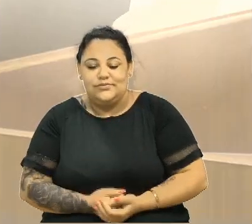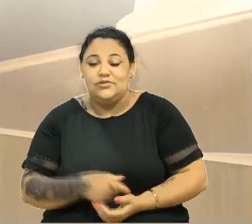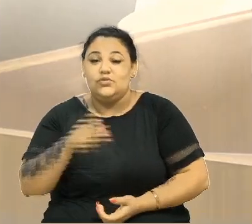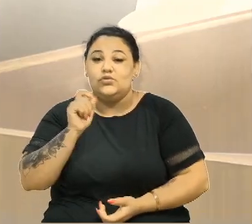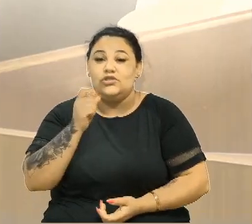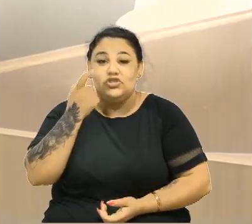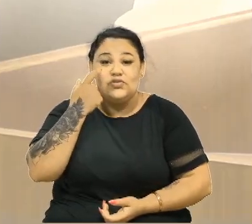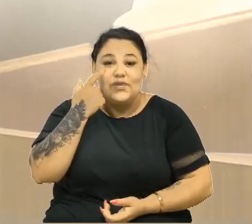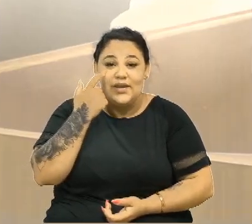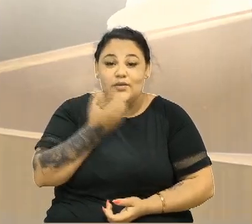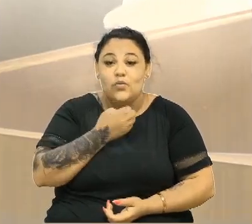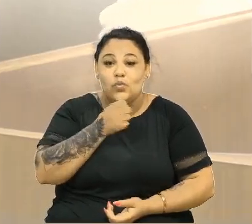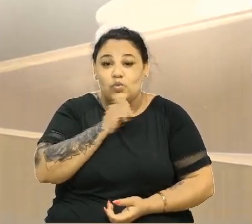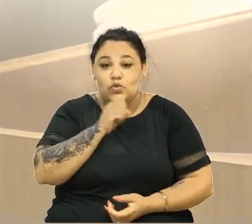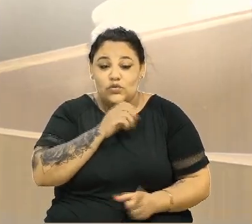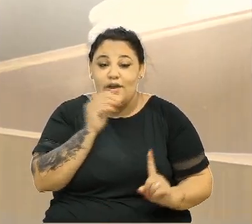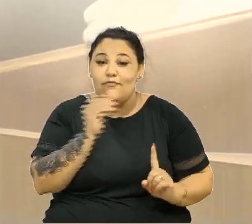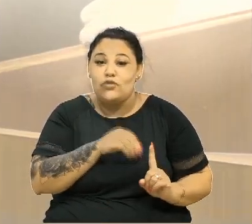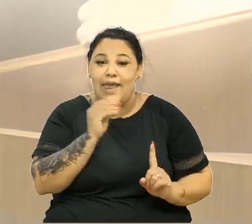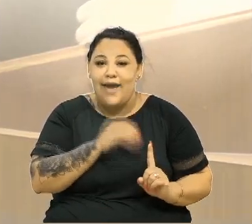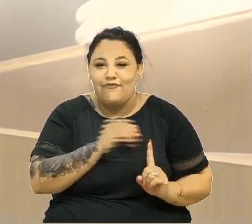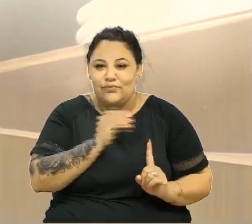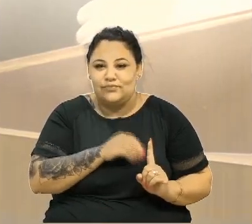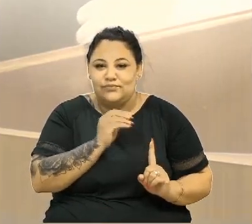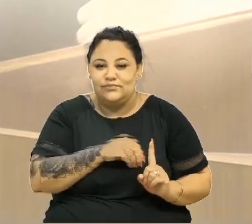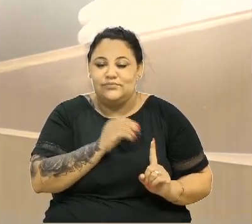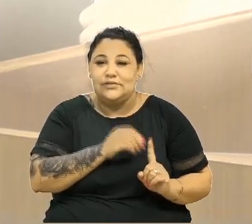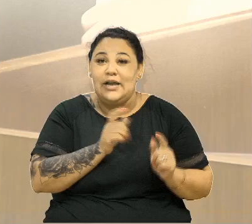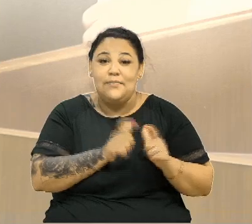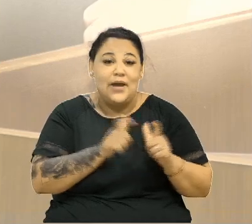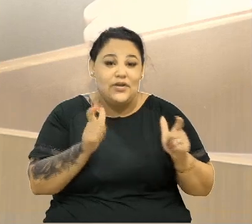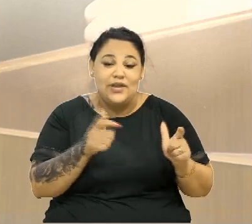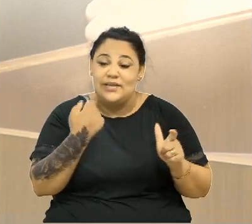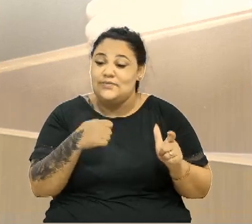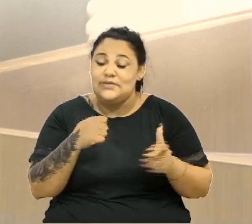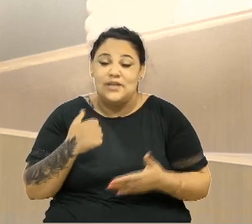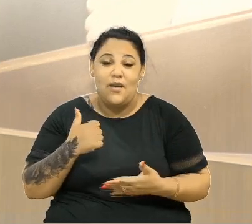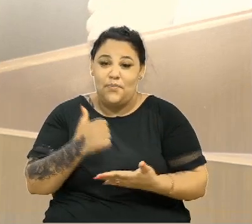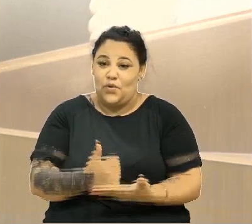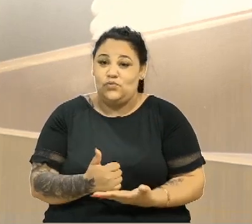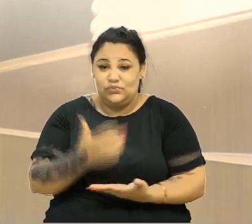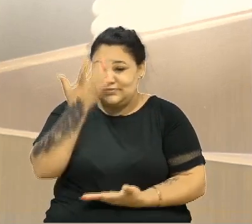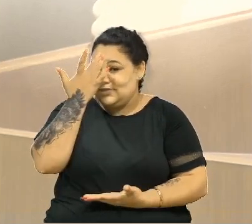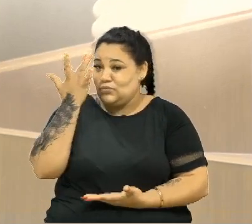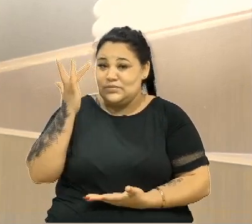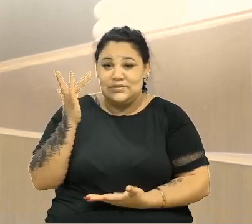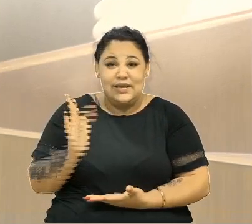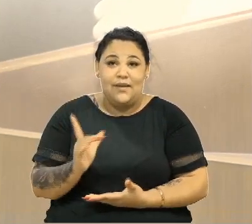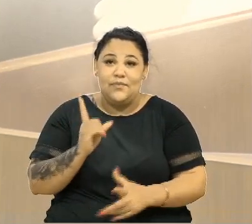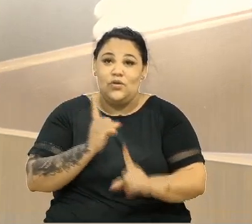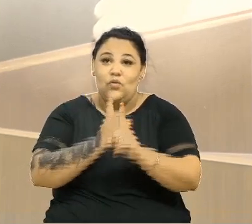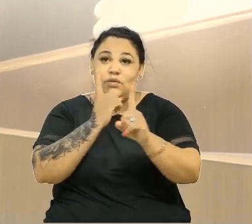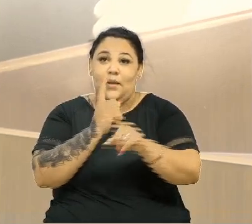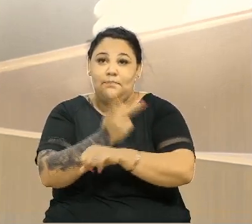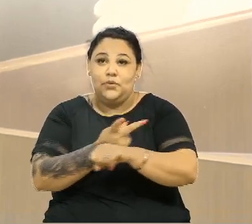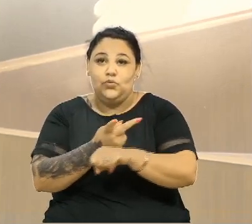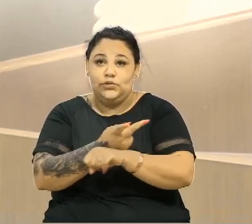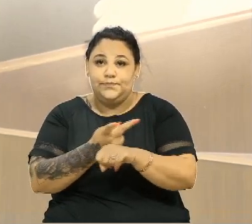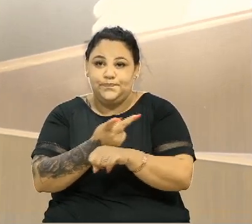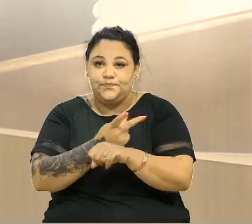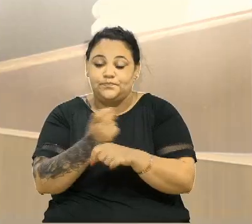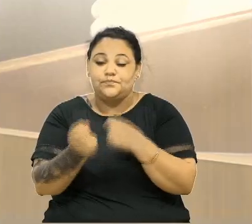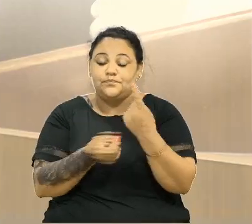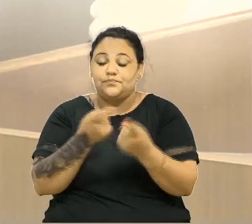são vulneráveis. Na maior parte das vezes, eles precisam de um apoio e eles não sabem aonde buscar esse apoio. Então,